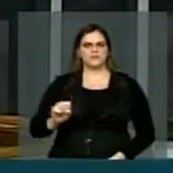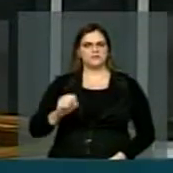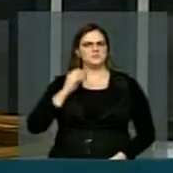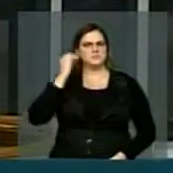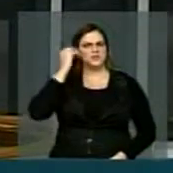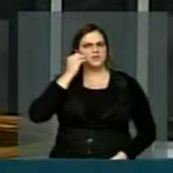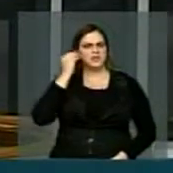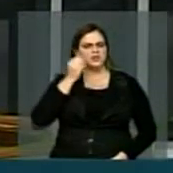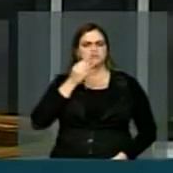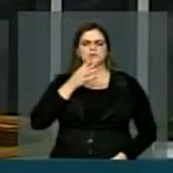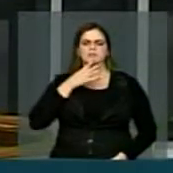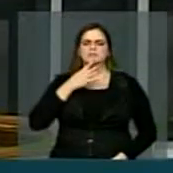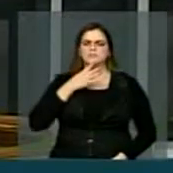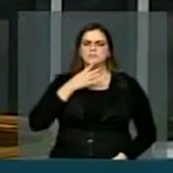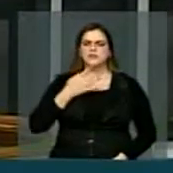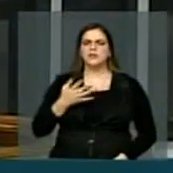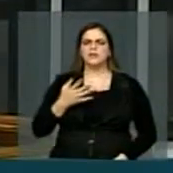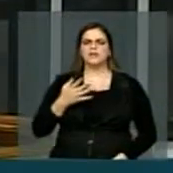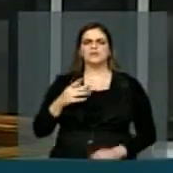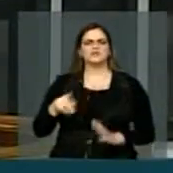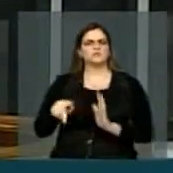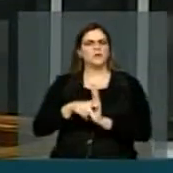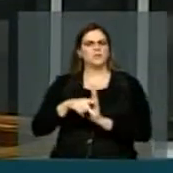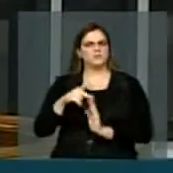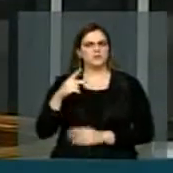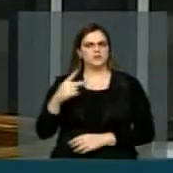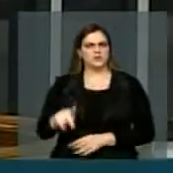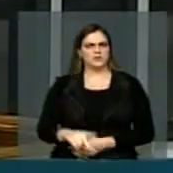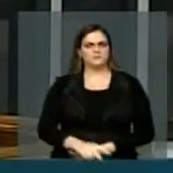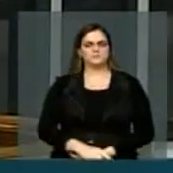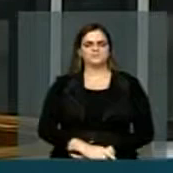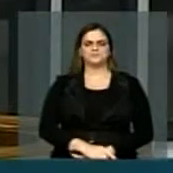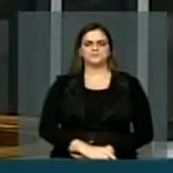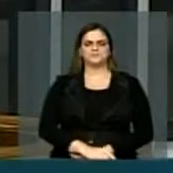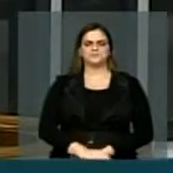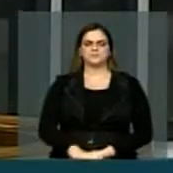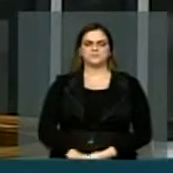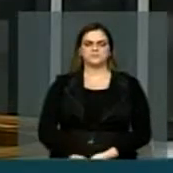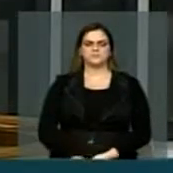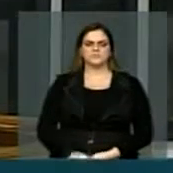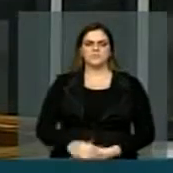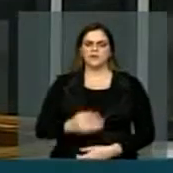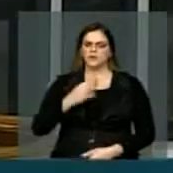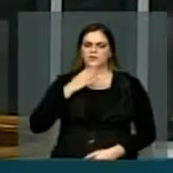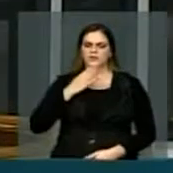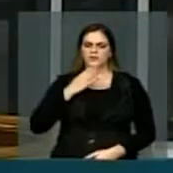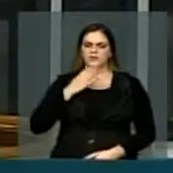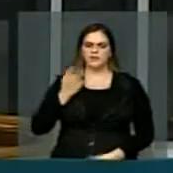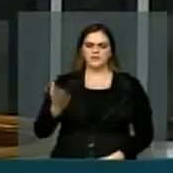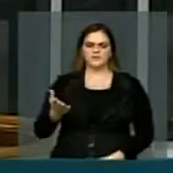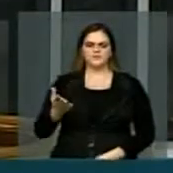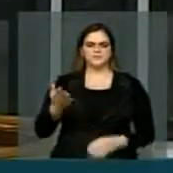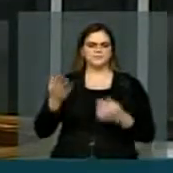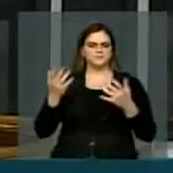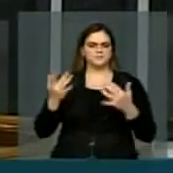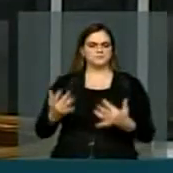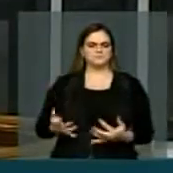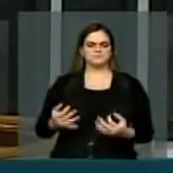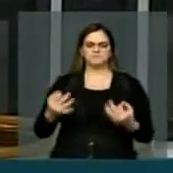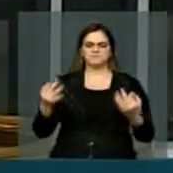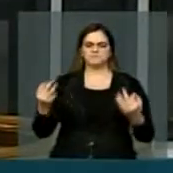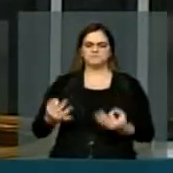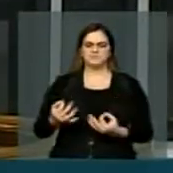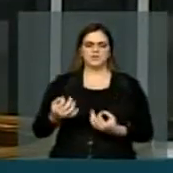e o conhecimento que é pródigo, eu conheço há muito tempo e sei disso. Vossa Excelência já antecipou uma